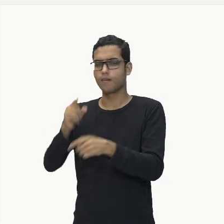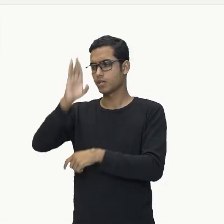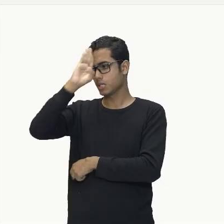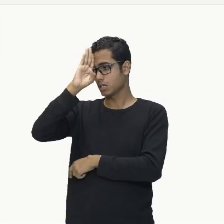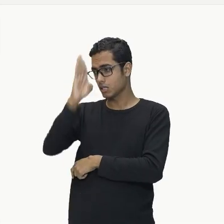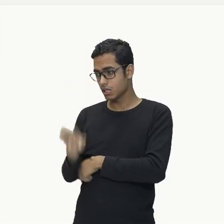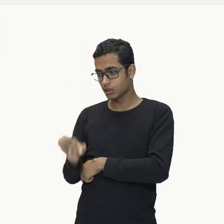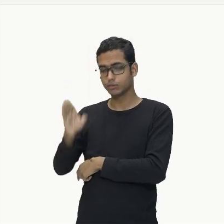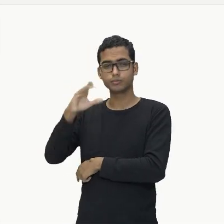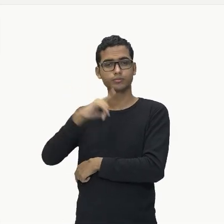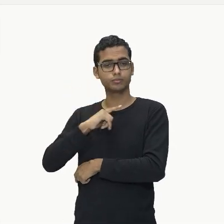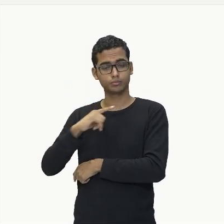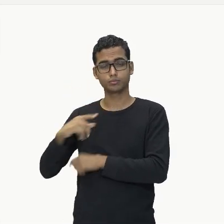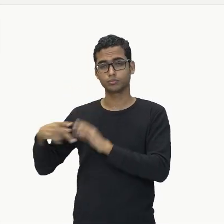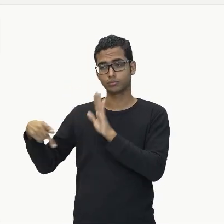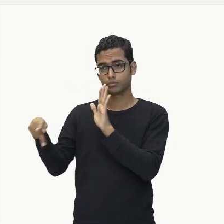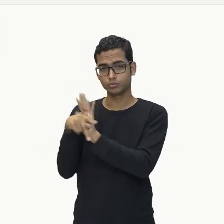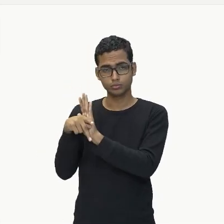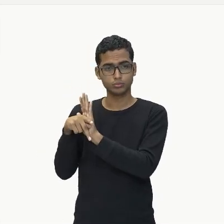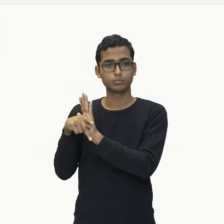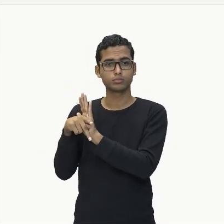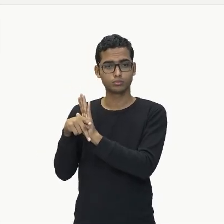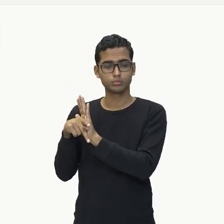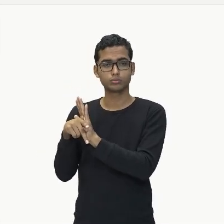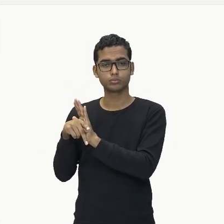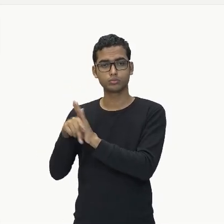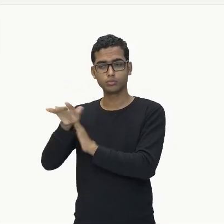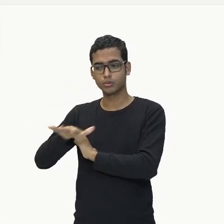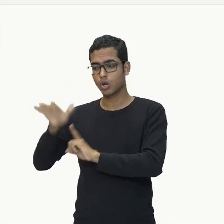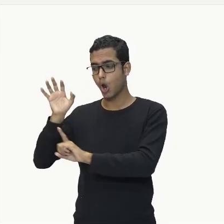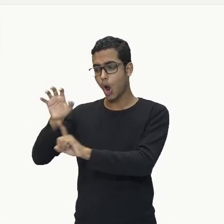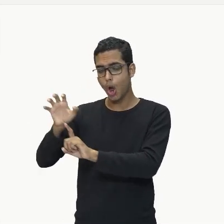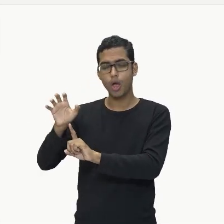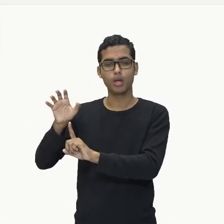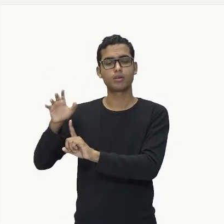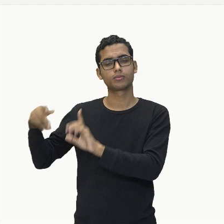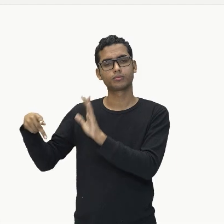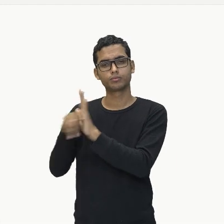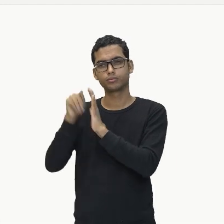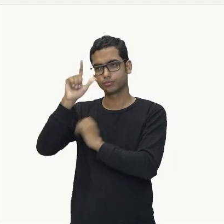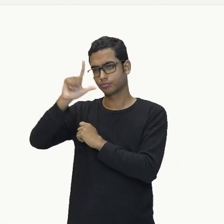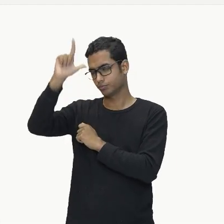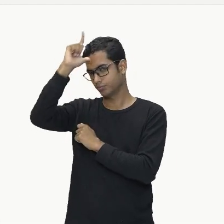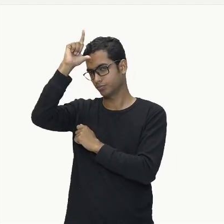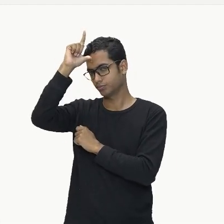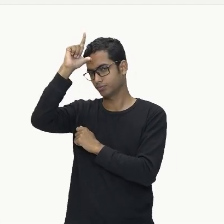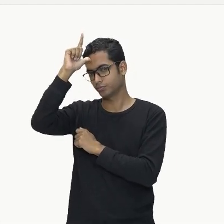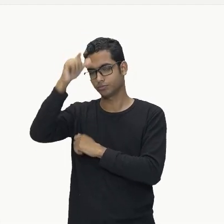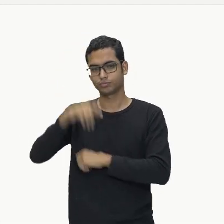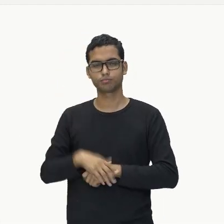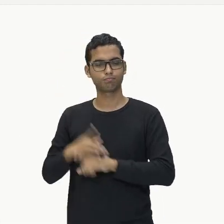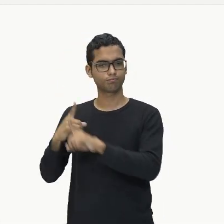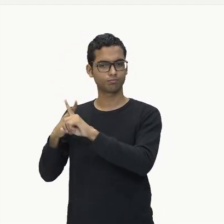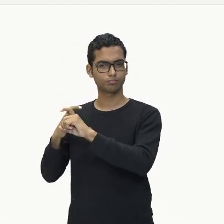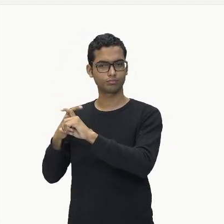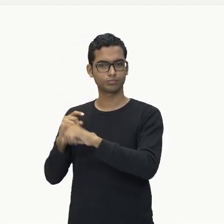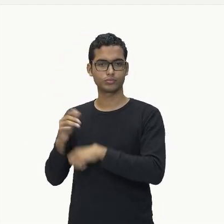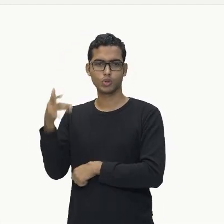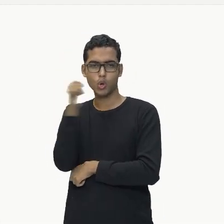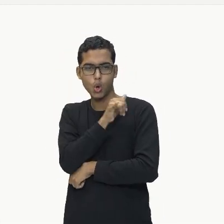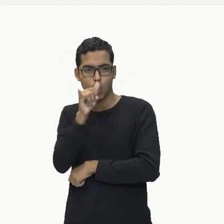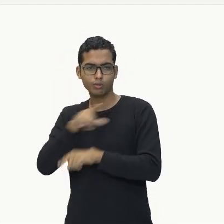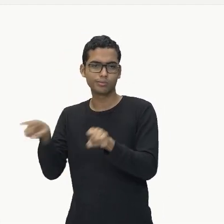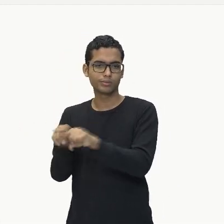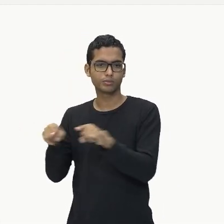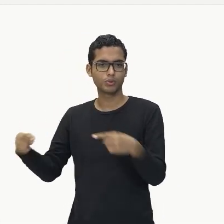como indiretamente, através de uma zona de influência, pela Alemanha nazista. A Itália fazia parte do eixo. Enfim, a